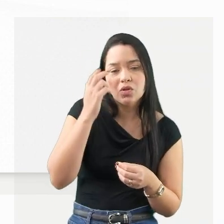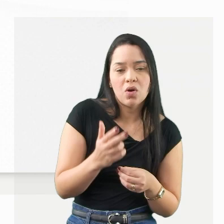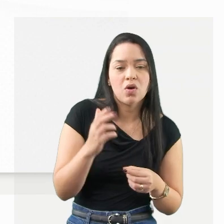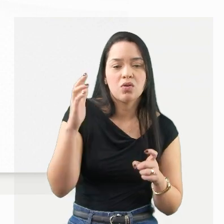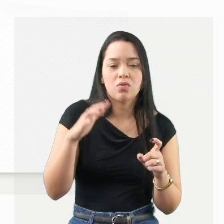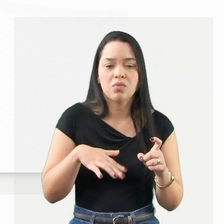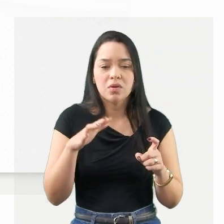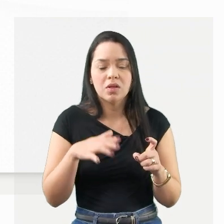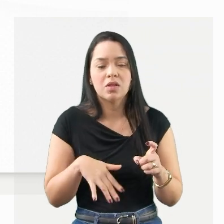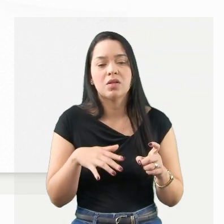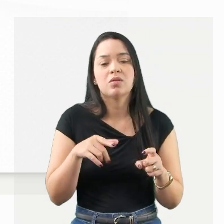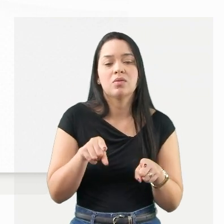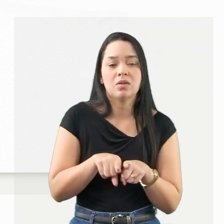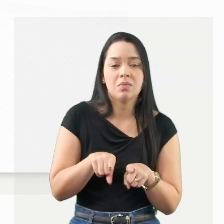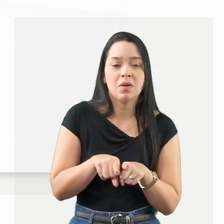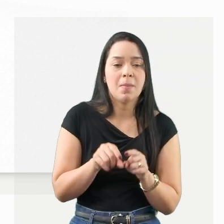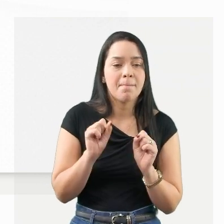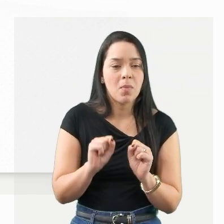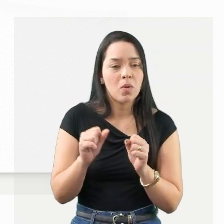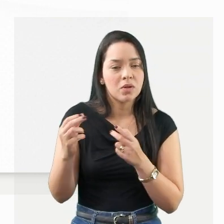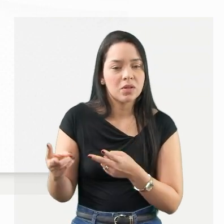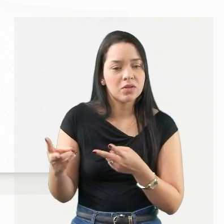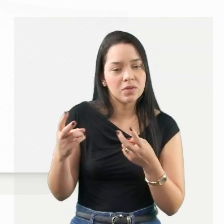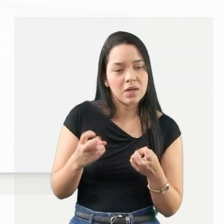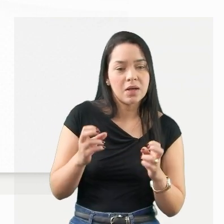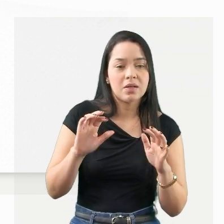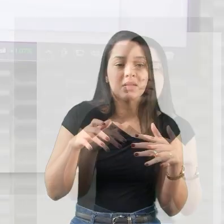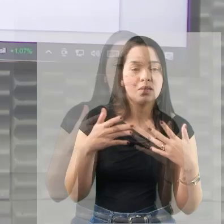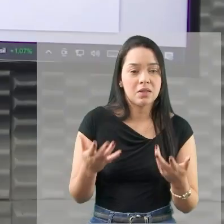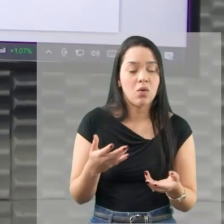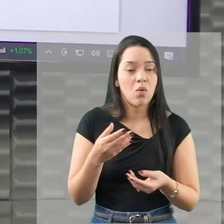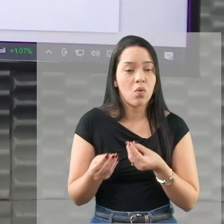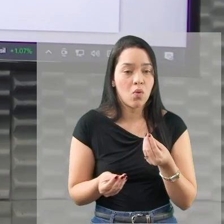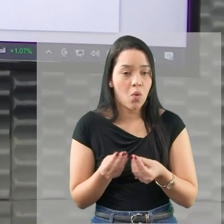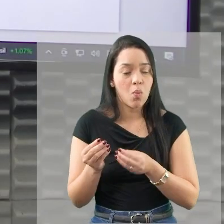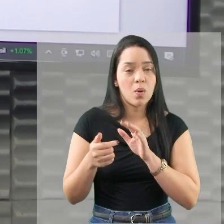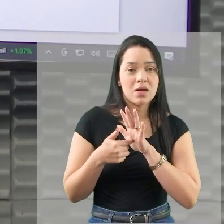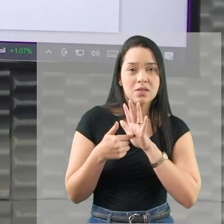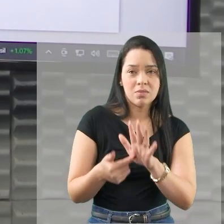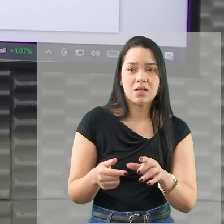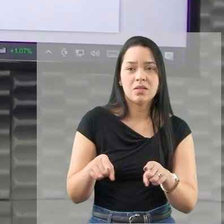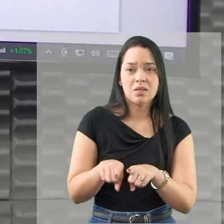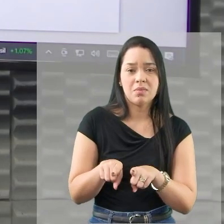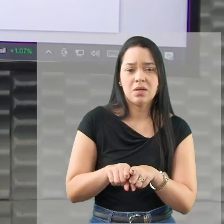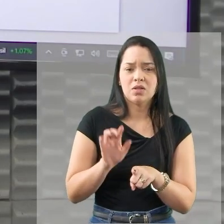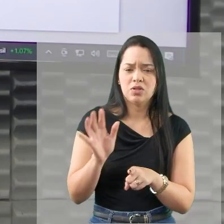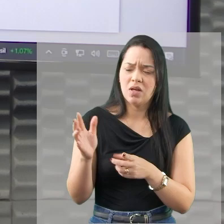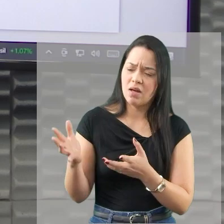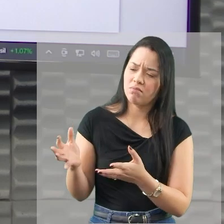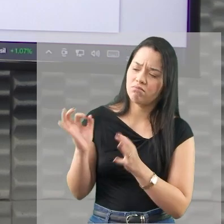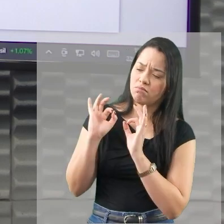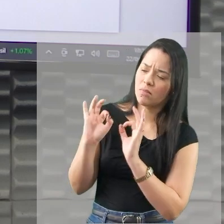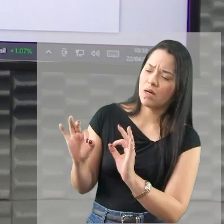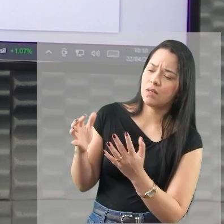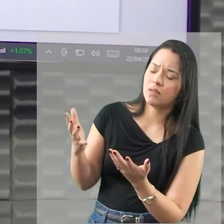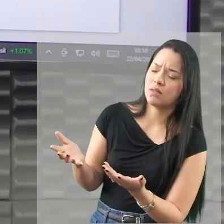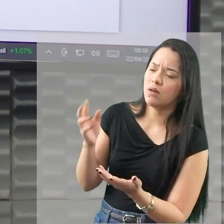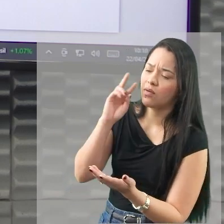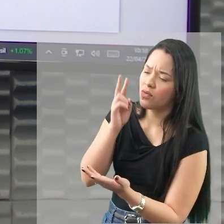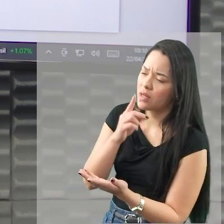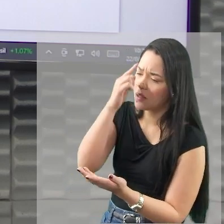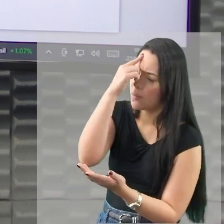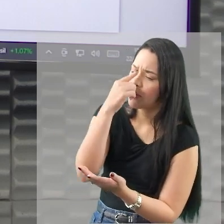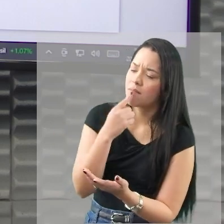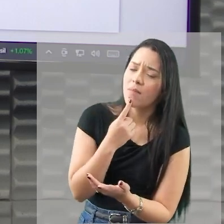do folclore, inclusive a gente pode verificar também. Então, a forma como ele expressa esse folhetim já chama atenção, porque quando a gente olha, tem uma